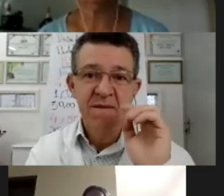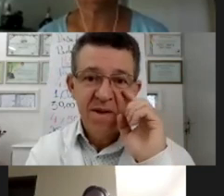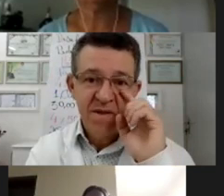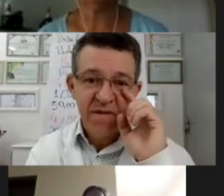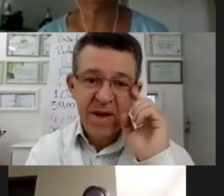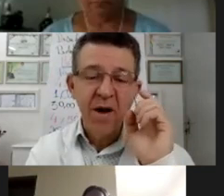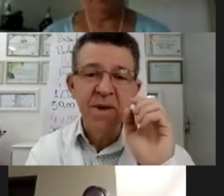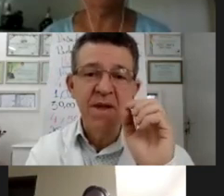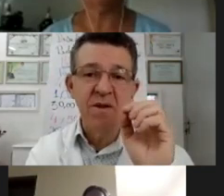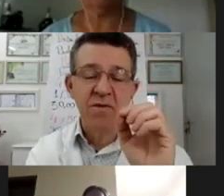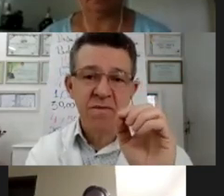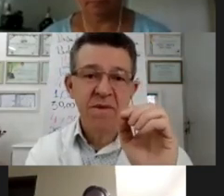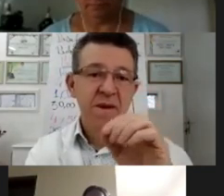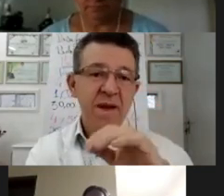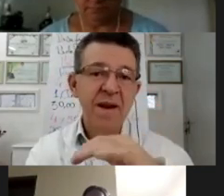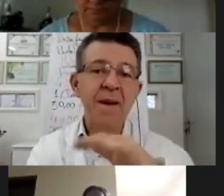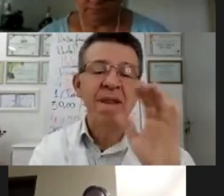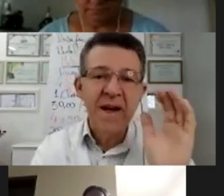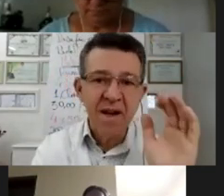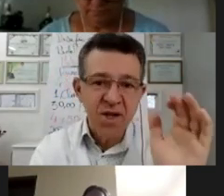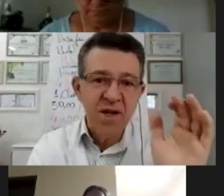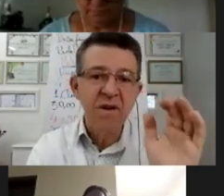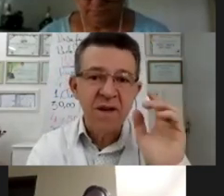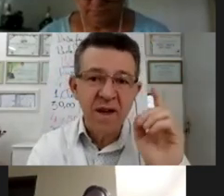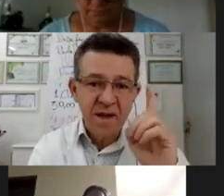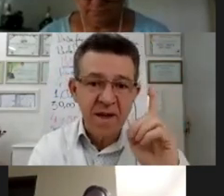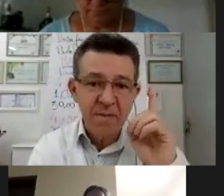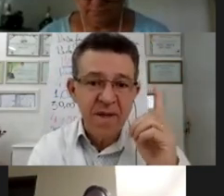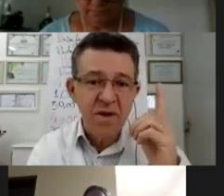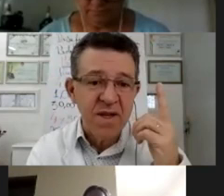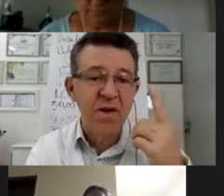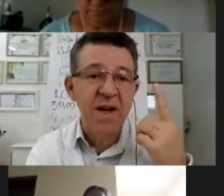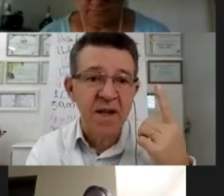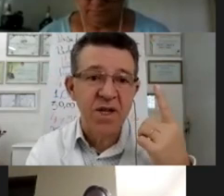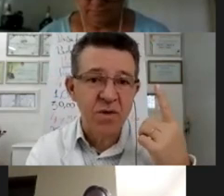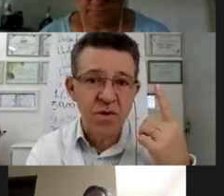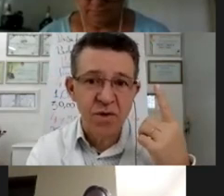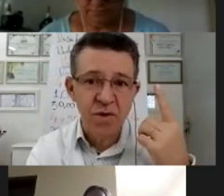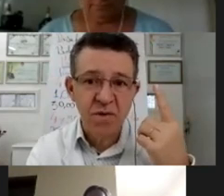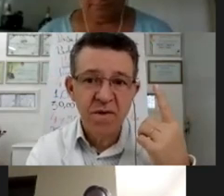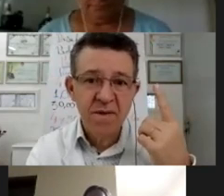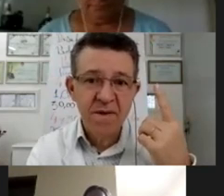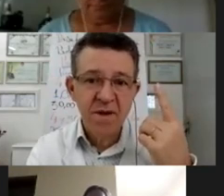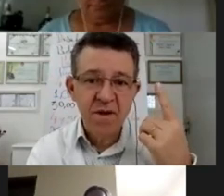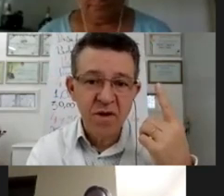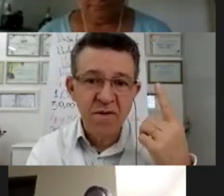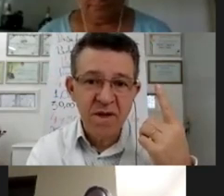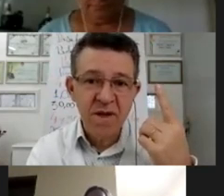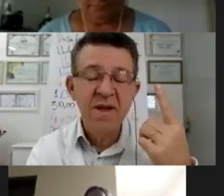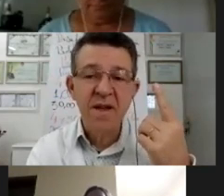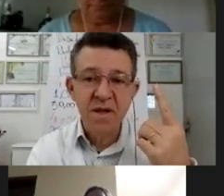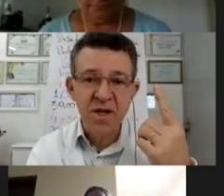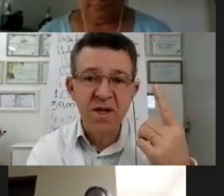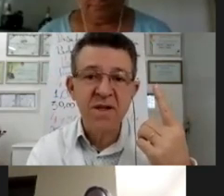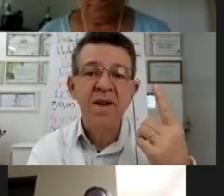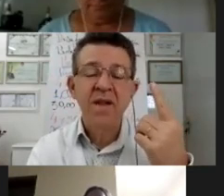tá? Você vai mandar um pedido. Lembra da garantia? Quem prestou atenção na garantia do curso? Acho que foi 15 você.